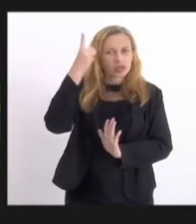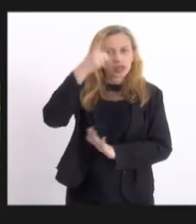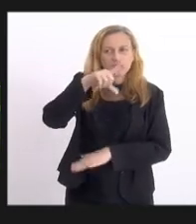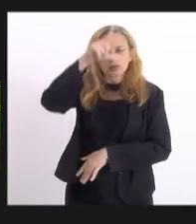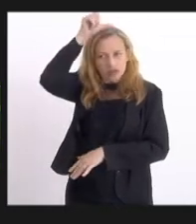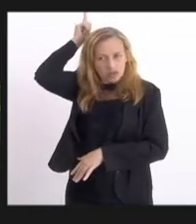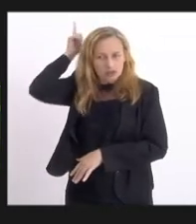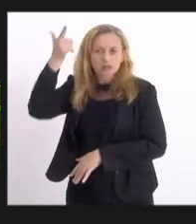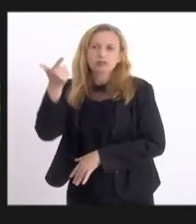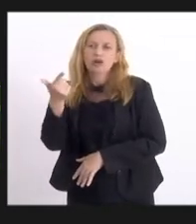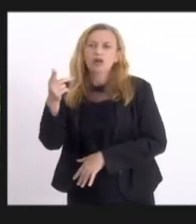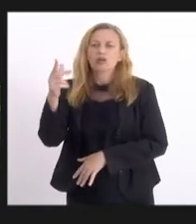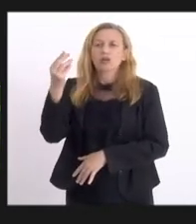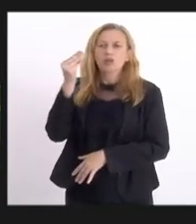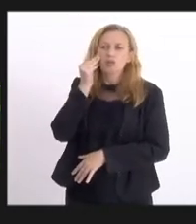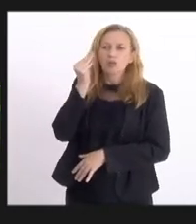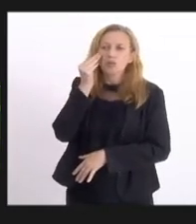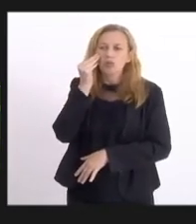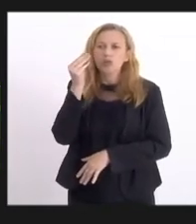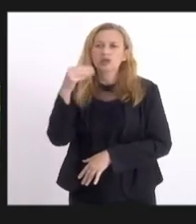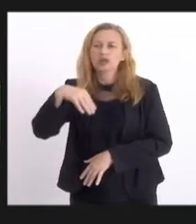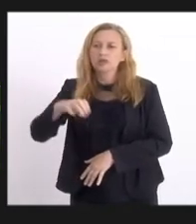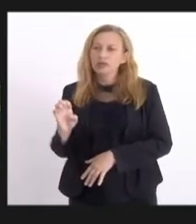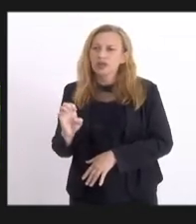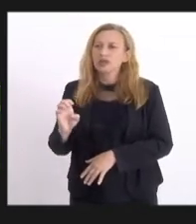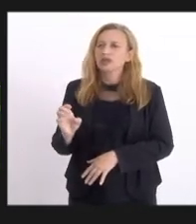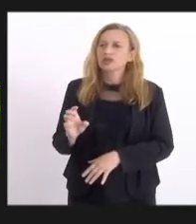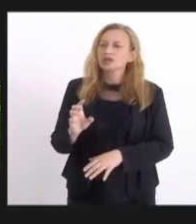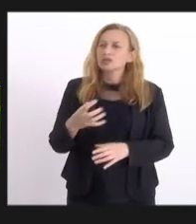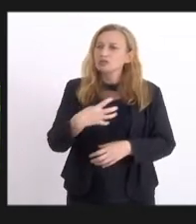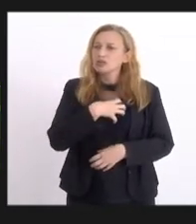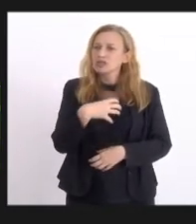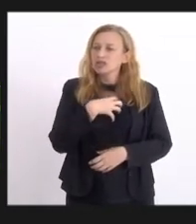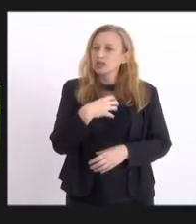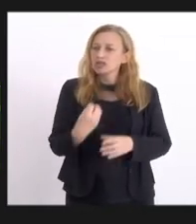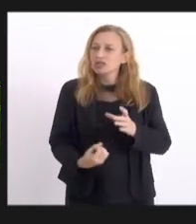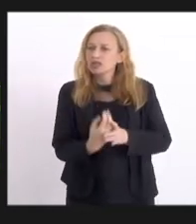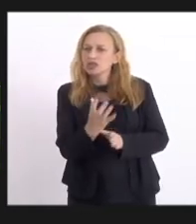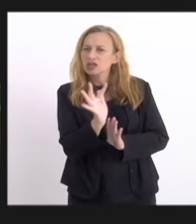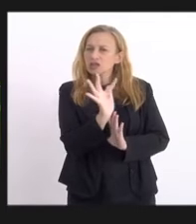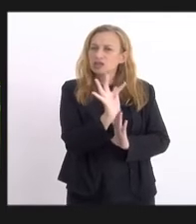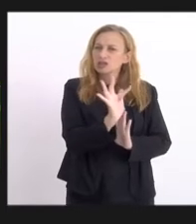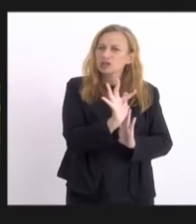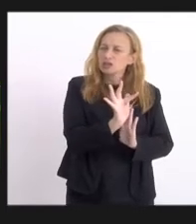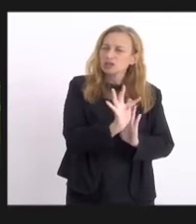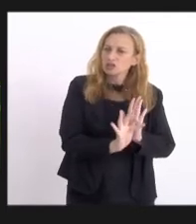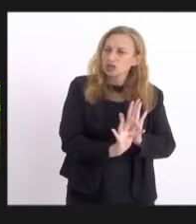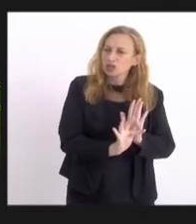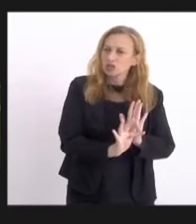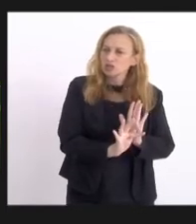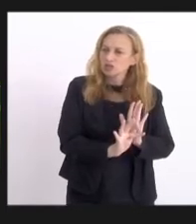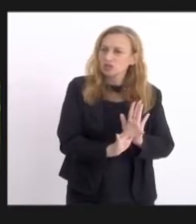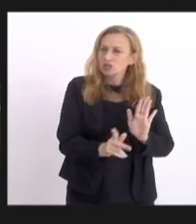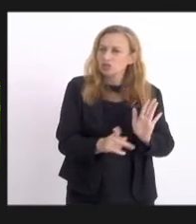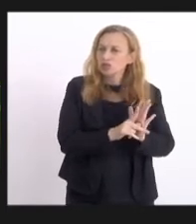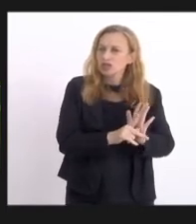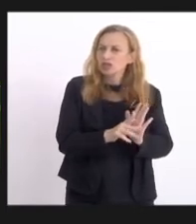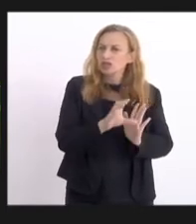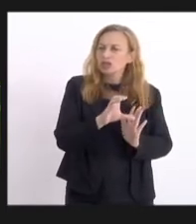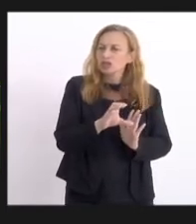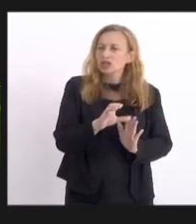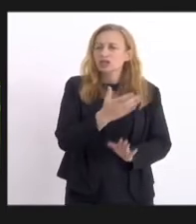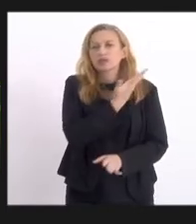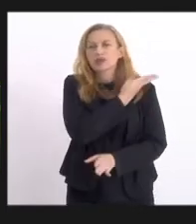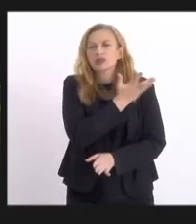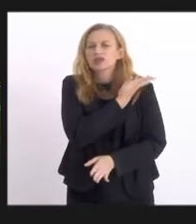enfim, houve emendas no sentido também de introduzir no texto do projeto esse tema da cristofobia,